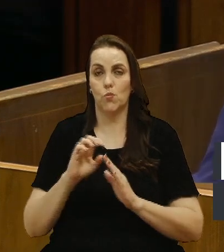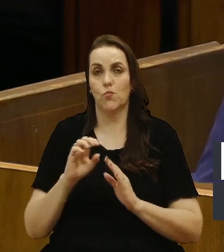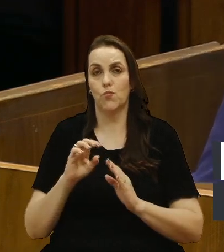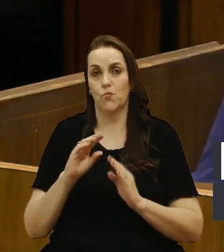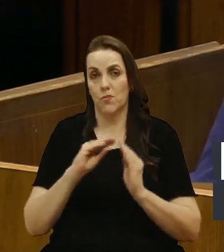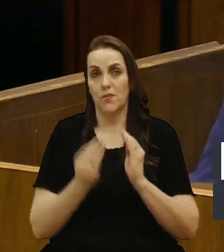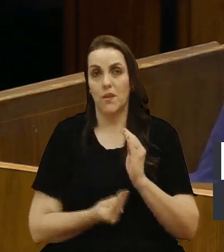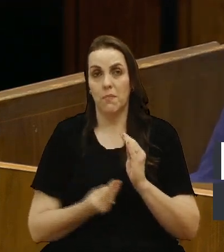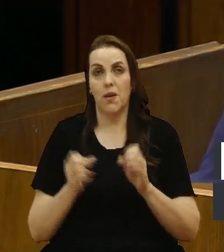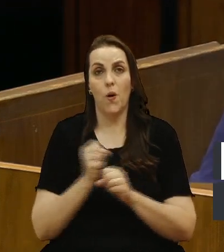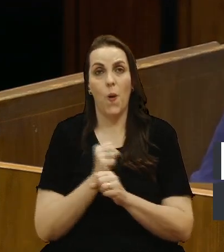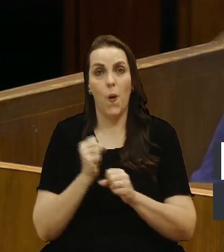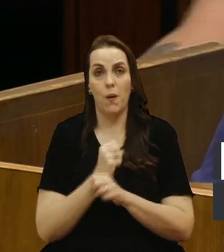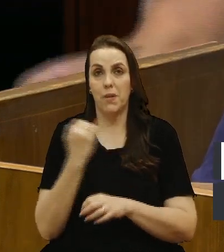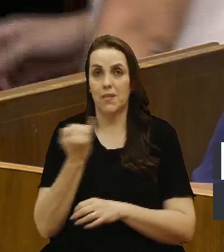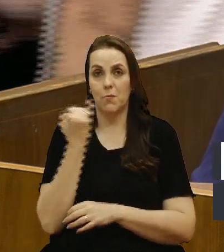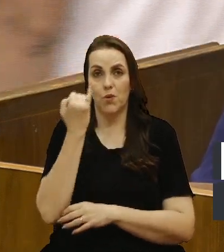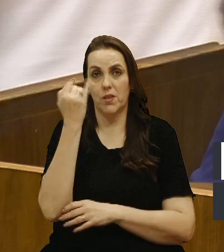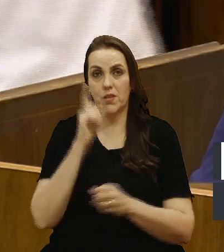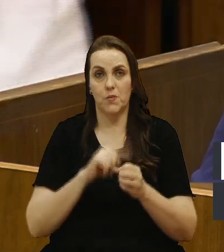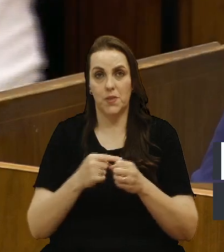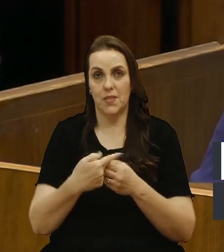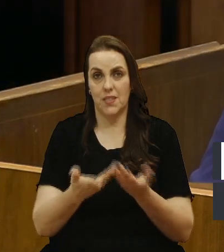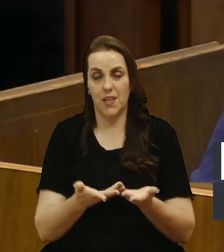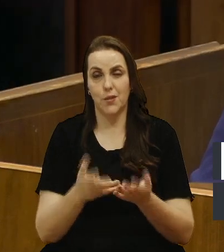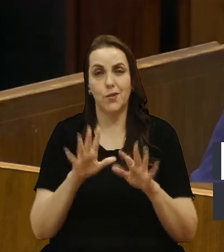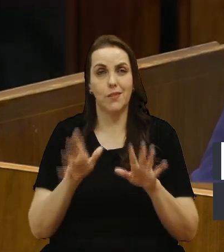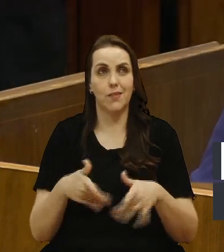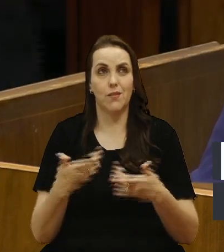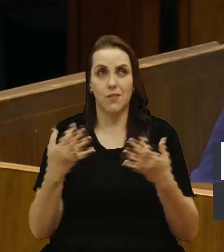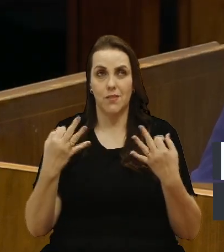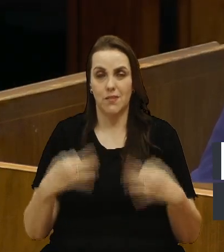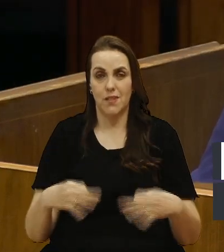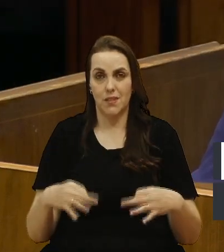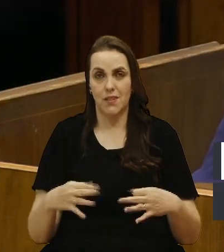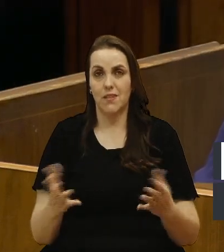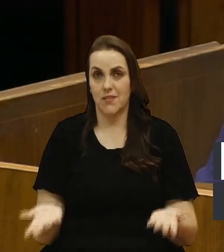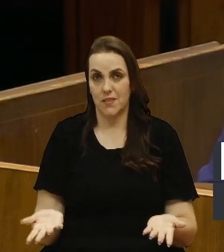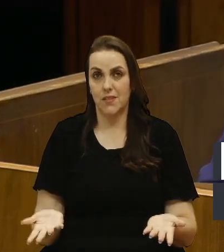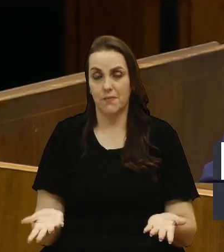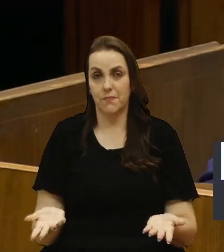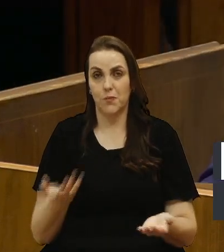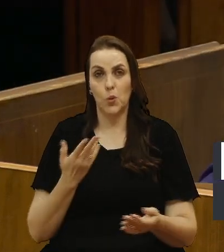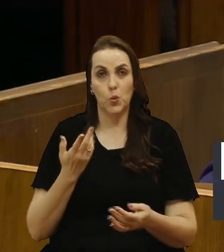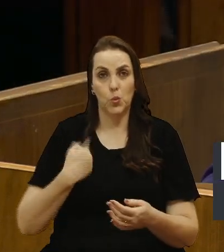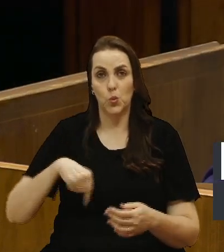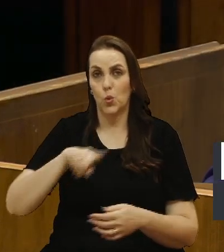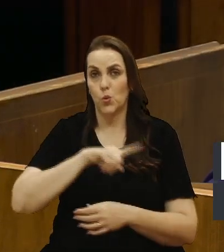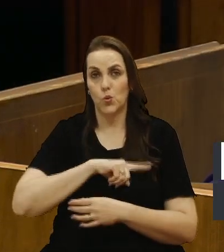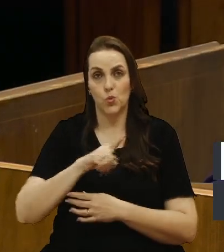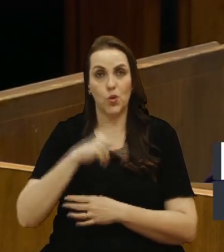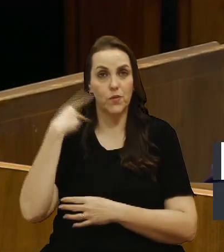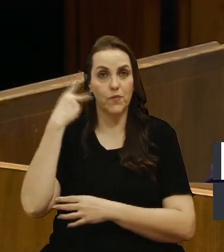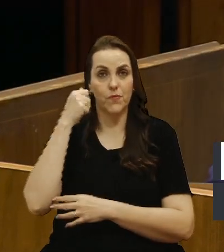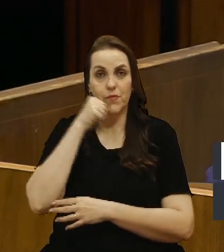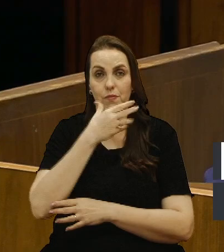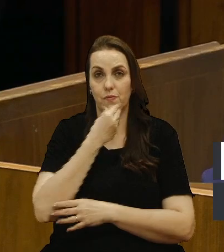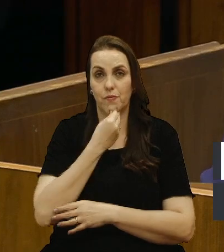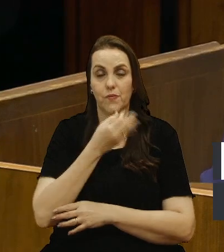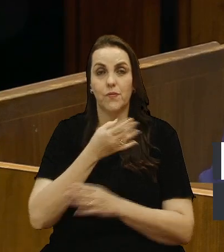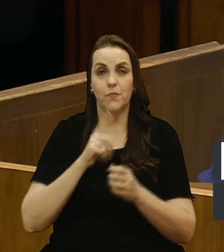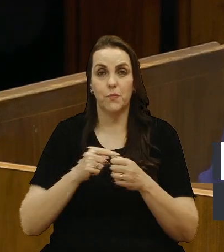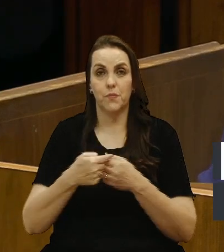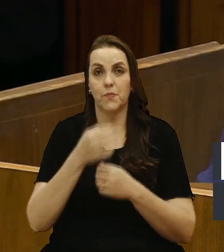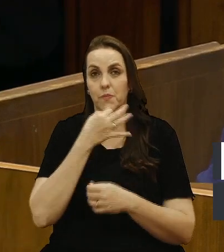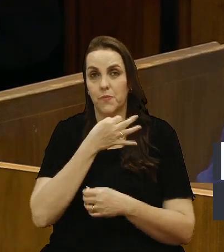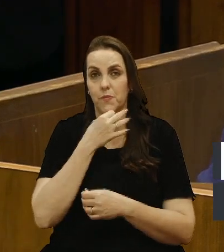muitas obras importantes para a nossa cidade. Então, tenho certeza absoluta que todos nós aqui, vereadores da cidade de Caxias do Sul,